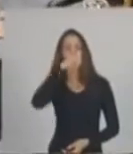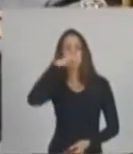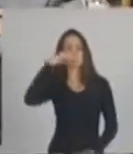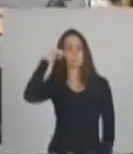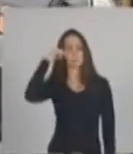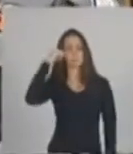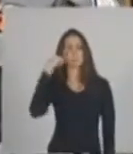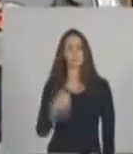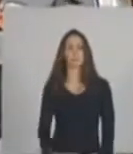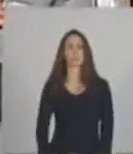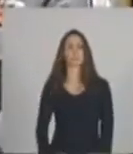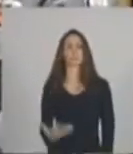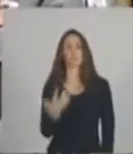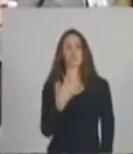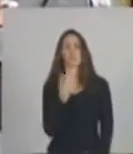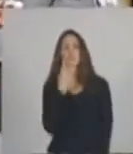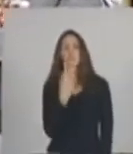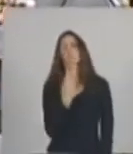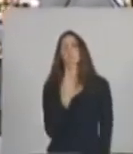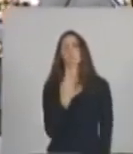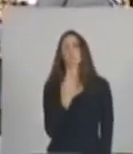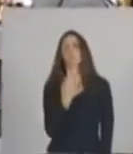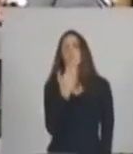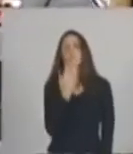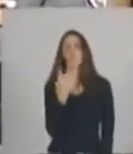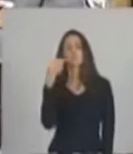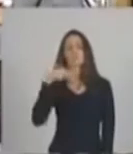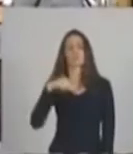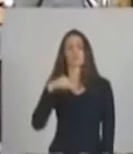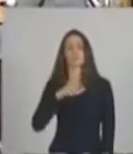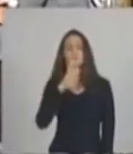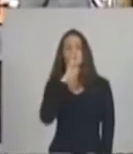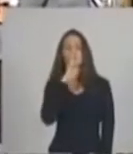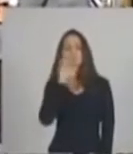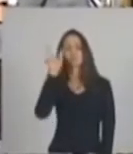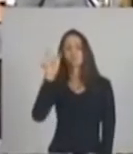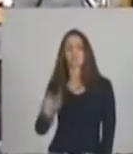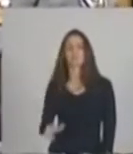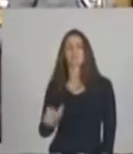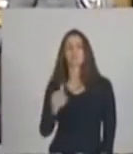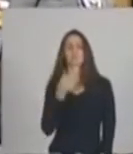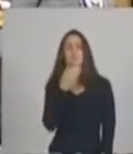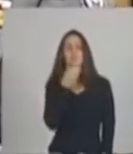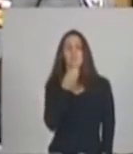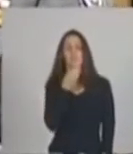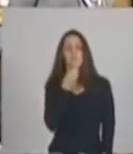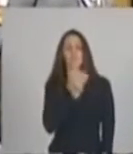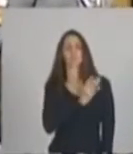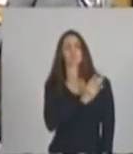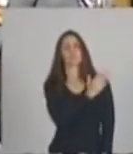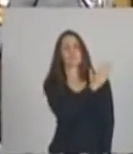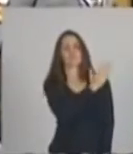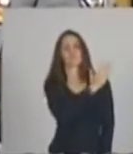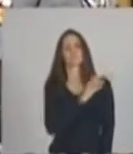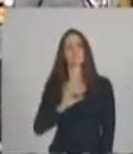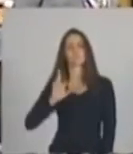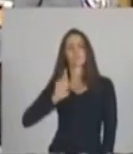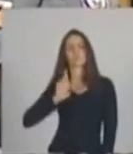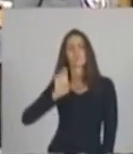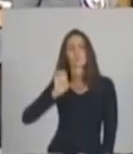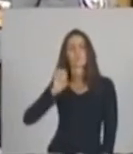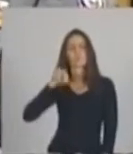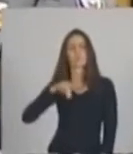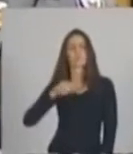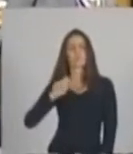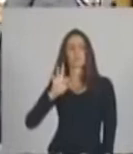vossa excelência um minuto de silêncio em virtude do falecimento do sargento Renato, civil durante muito tempo